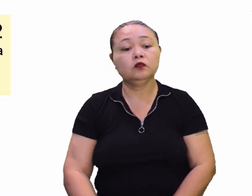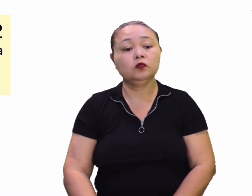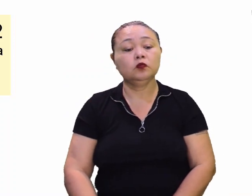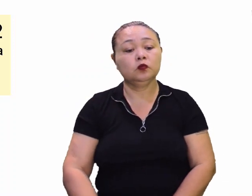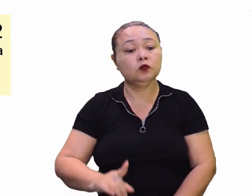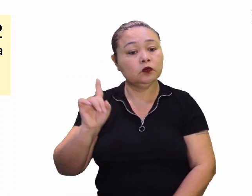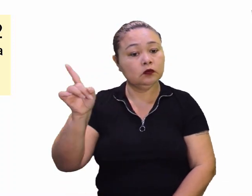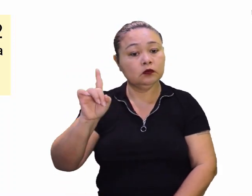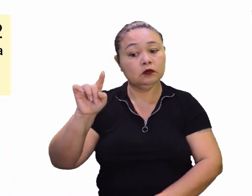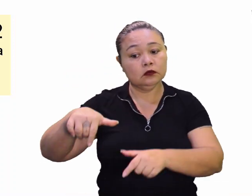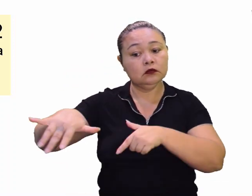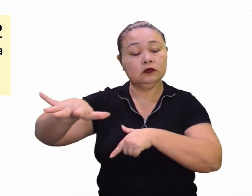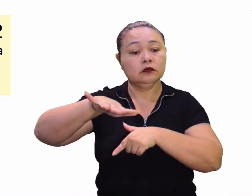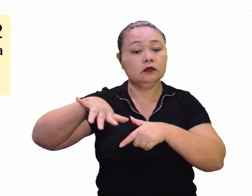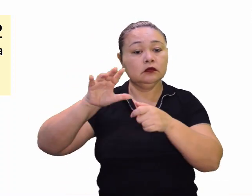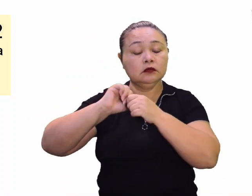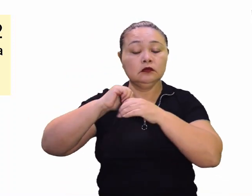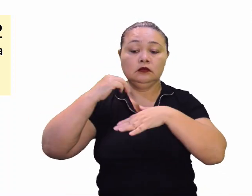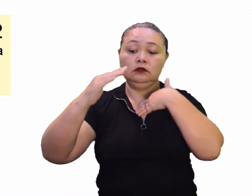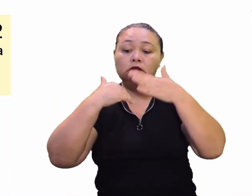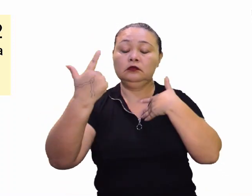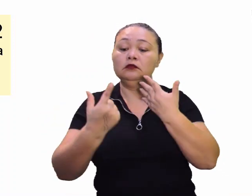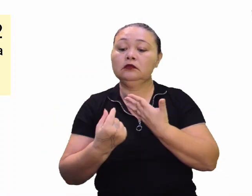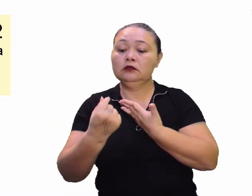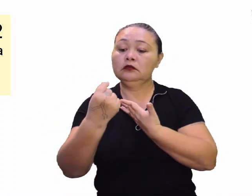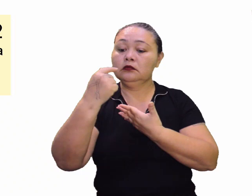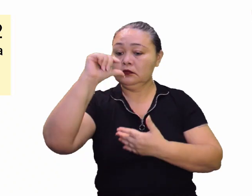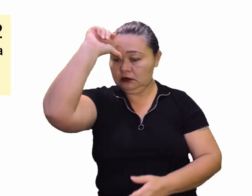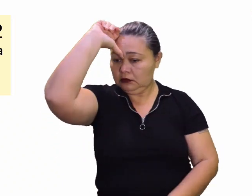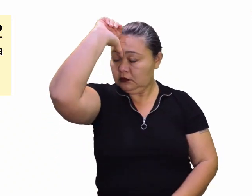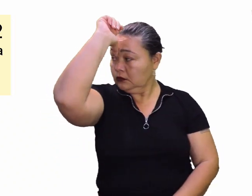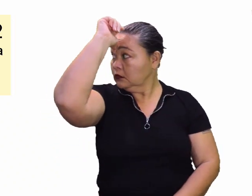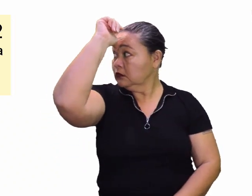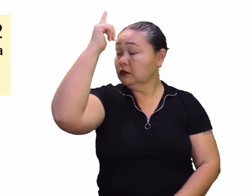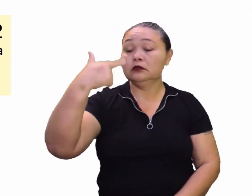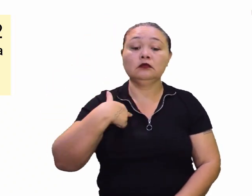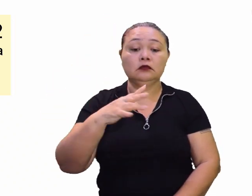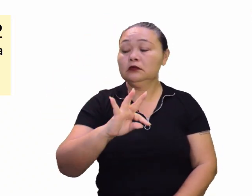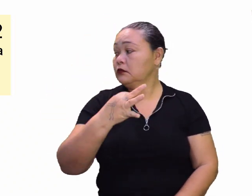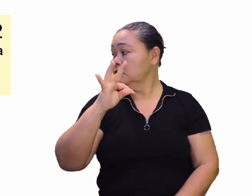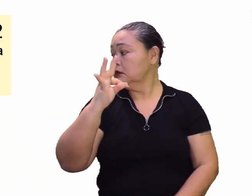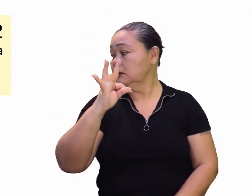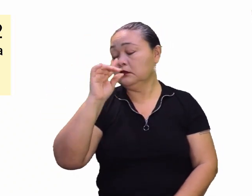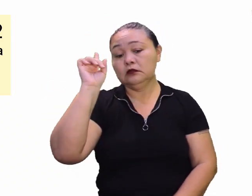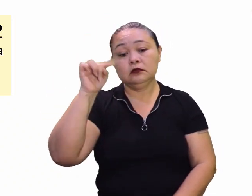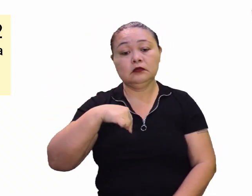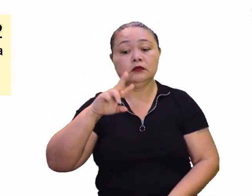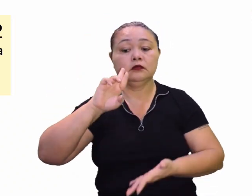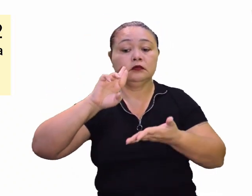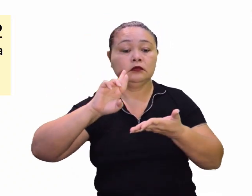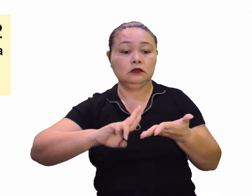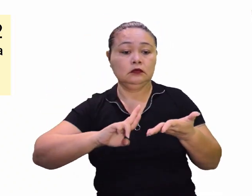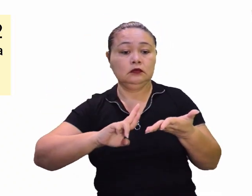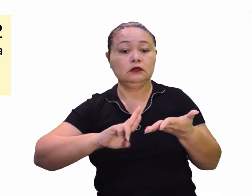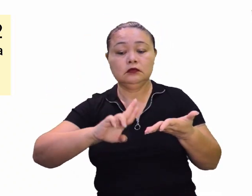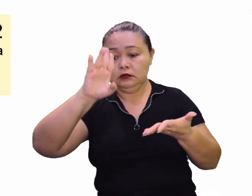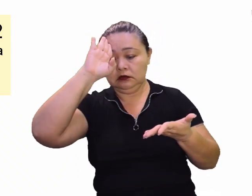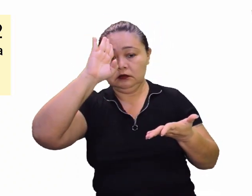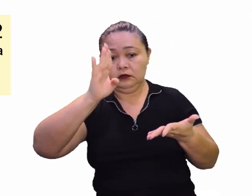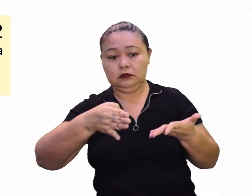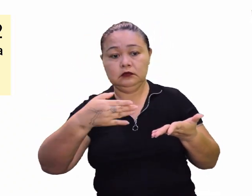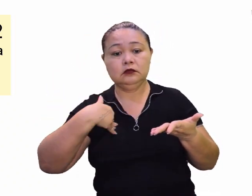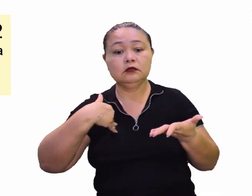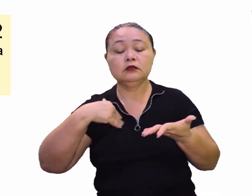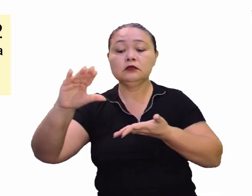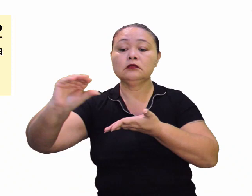E essa situação de crescimento econômico da Índia e tecnológico é resultado principalmente